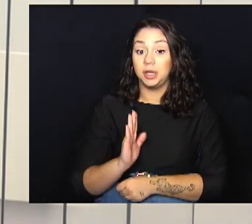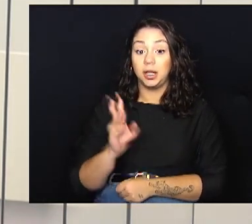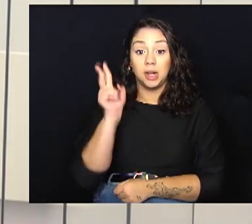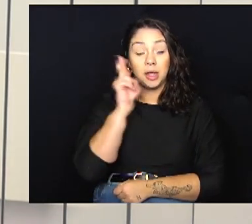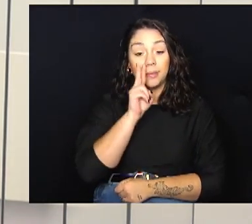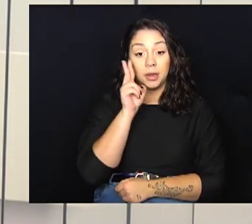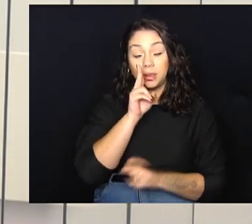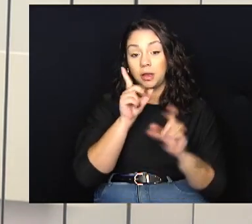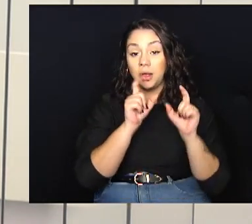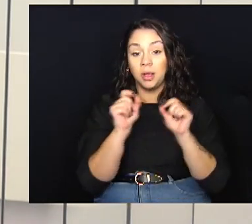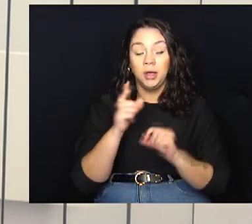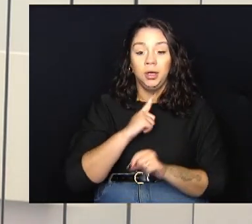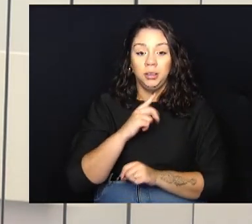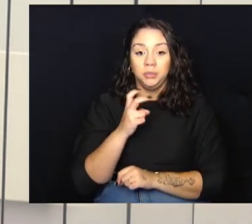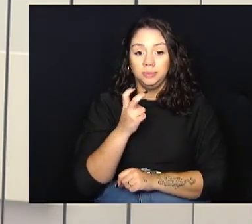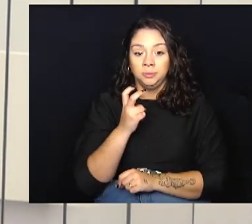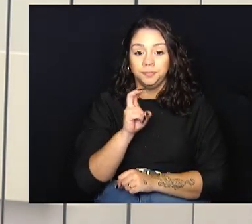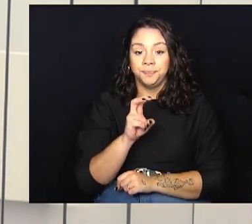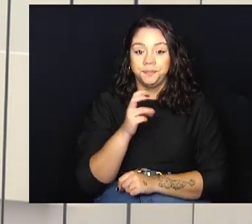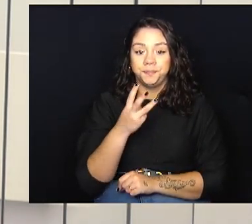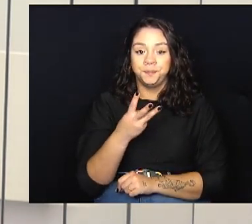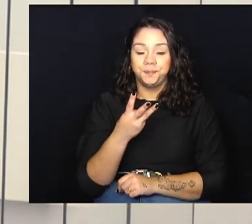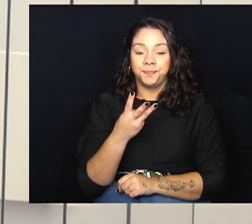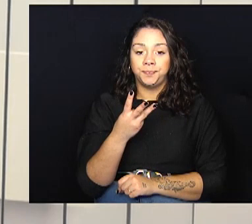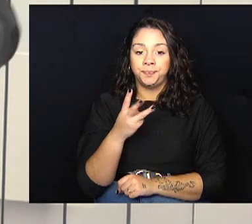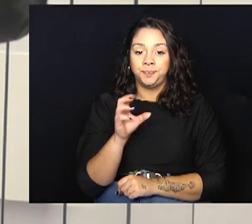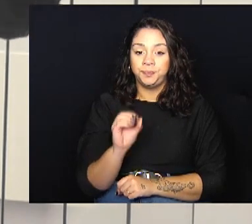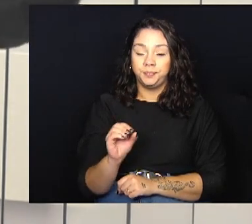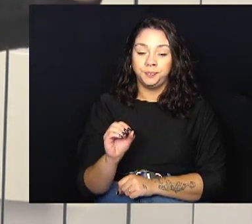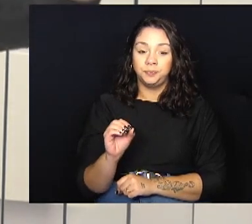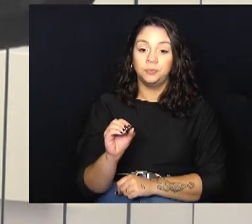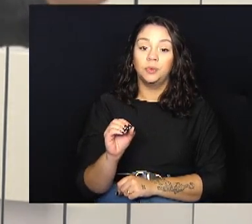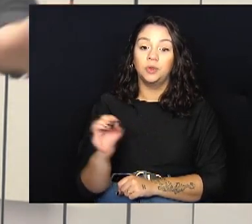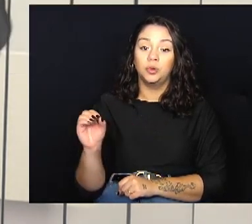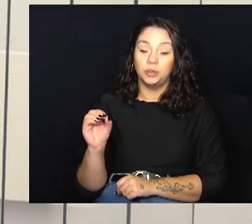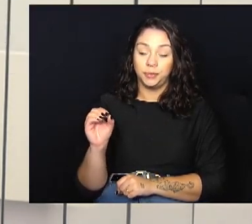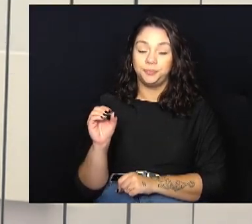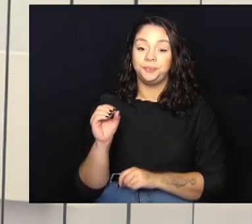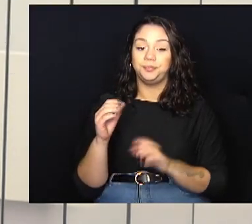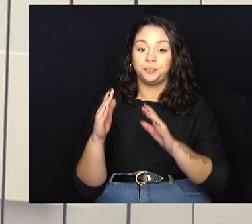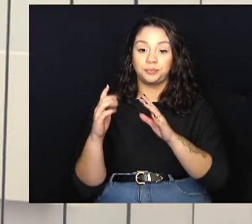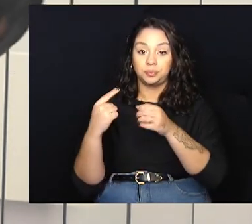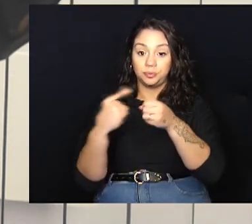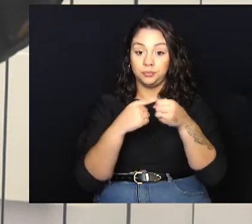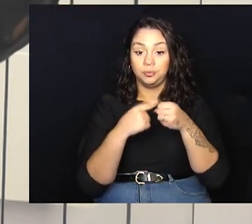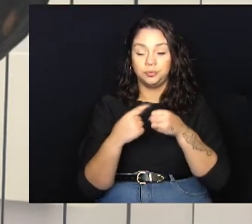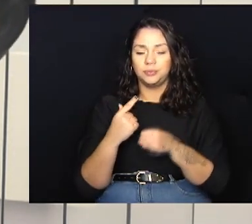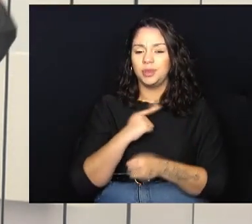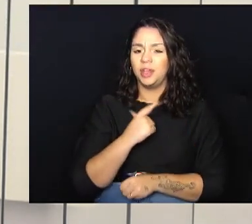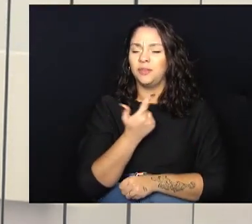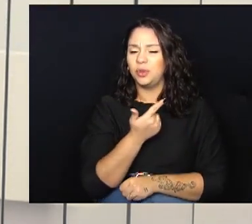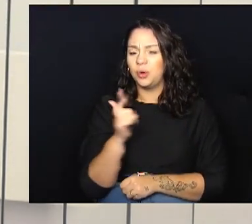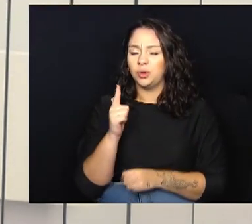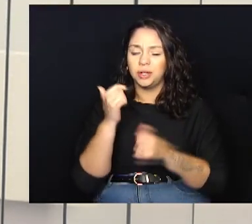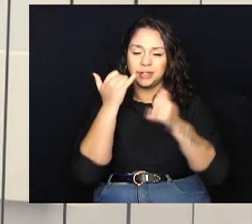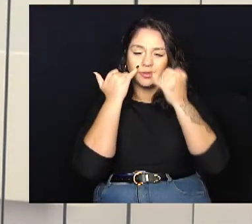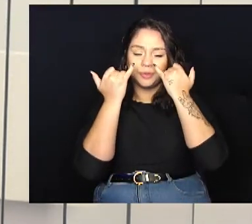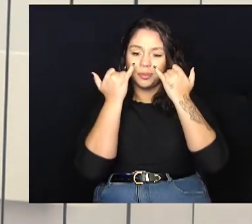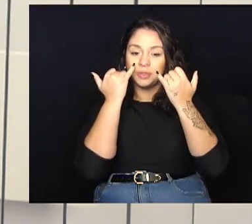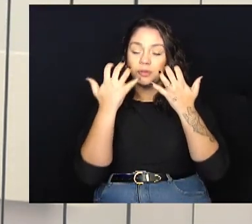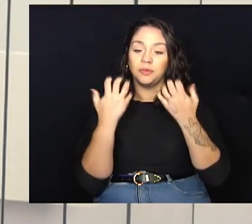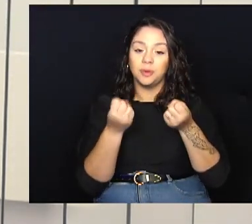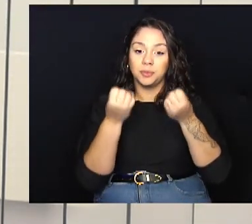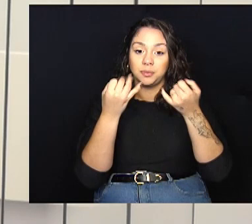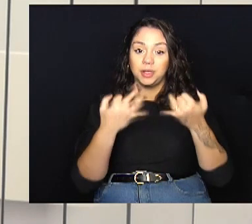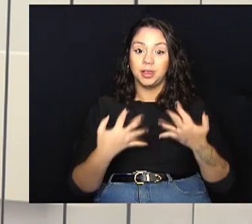nós temos 5.570 municípios enfim além de outros muitos dados que nós vamos comentar